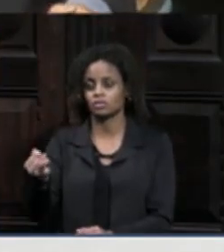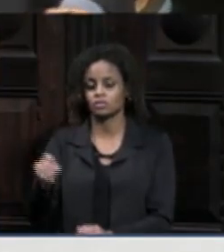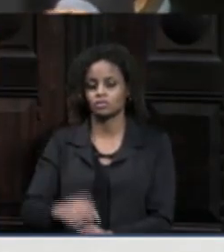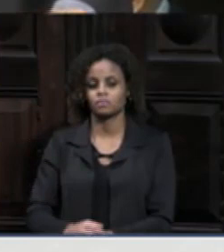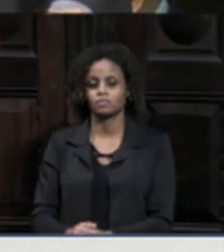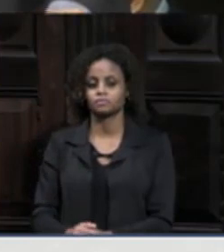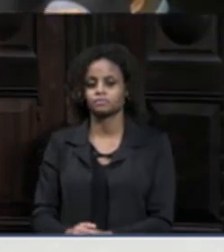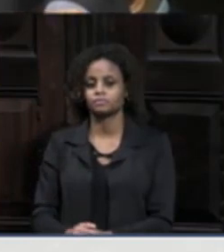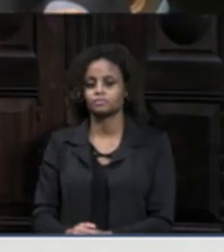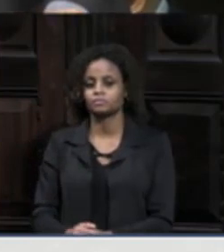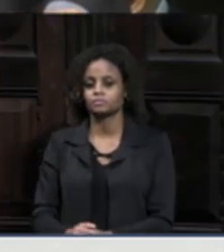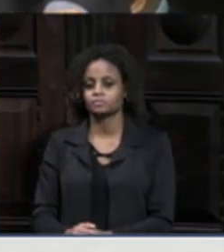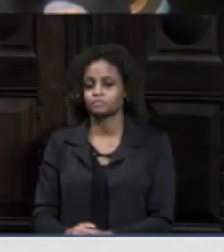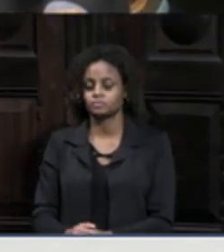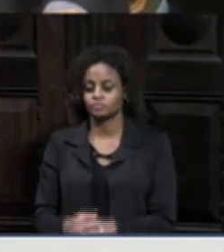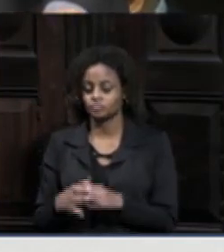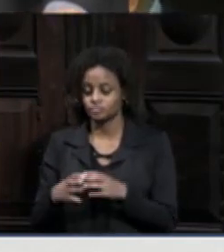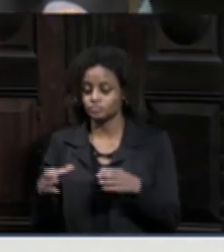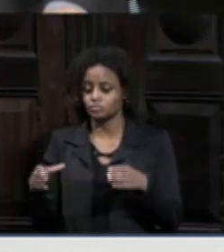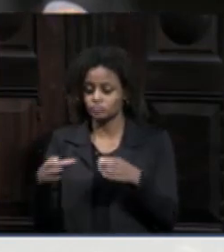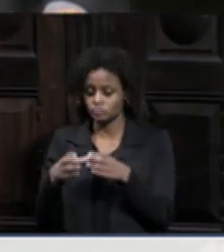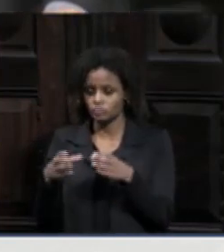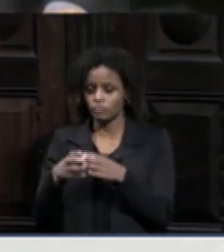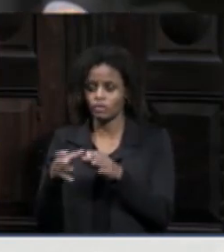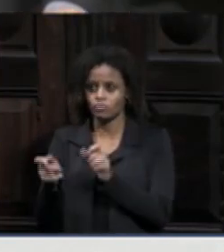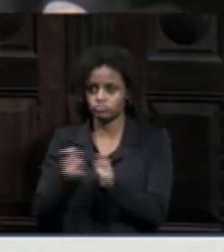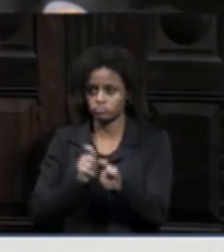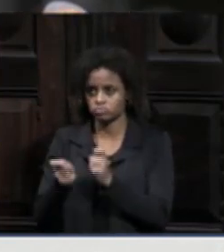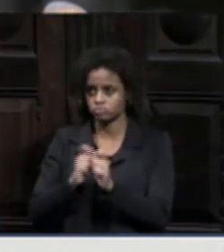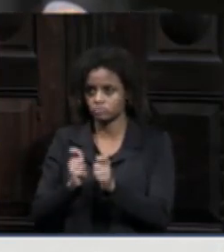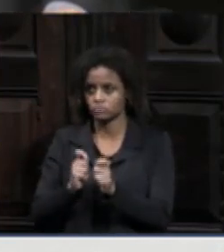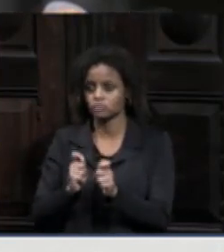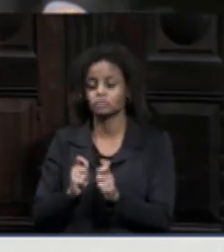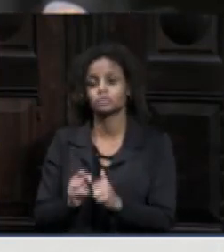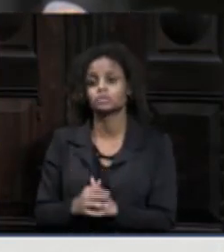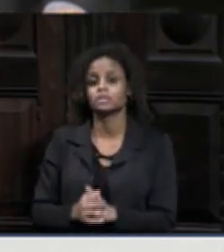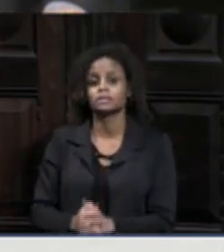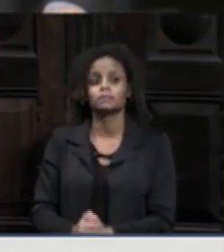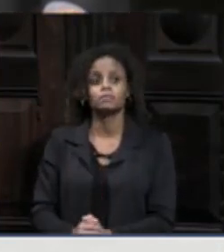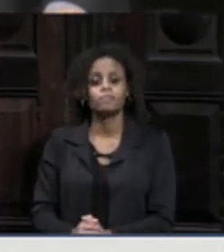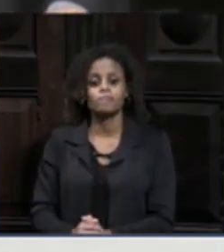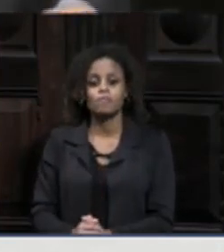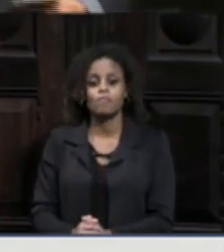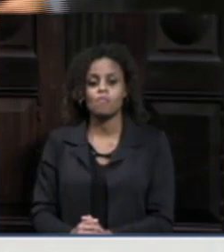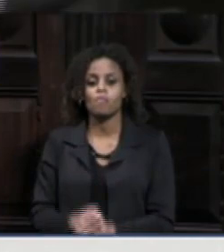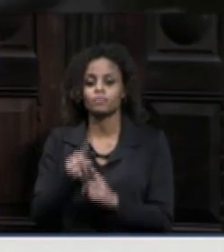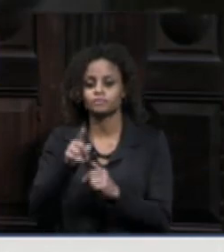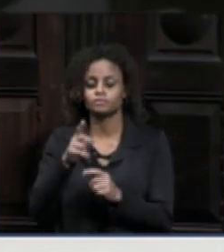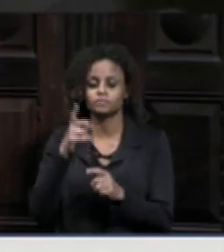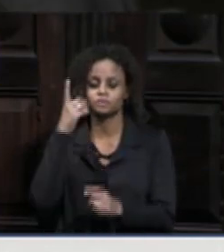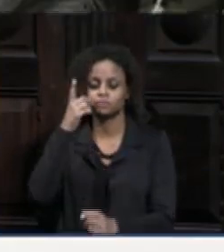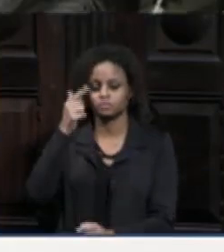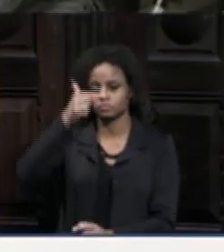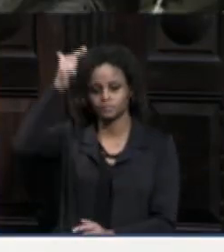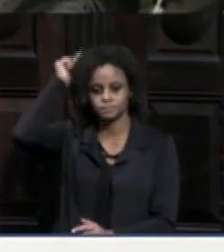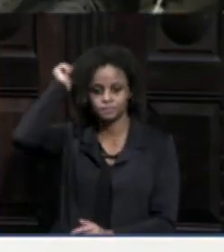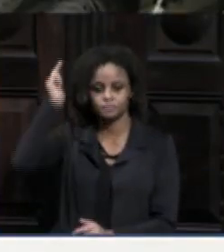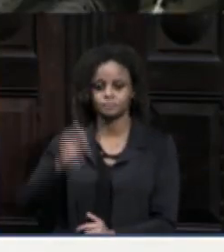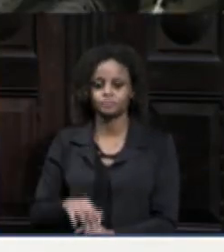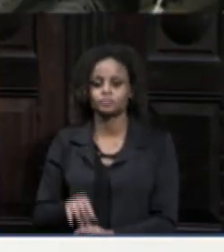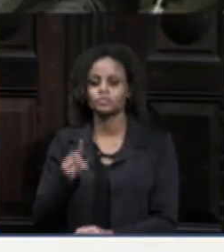Pela Comissão de Orçamento, Finanças, Fiscalização Financeira e Controle, deputado Luiz Paulo. Senhor